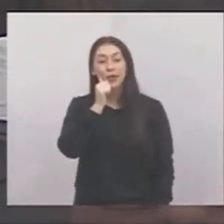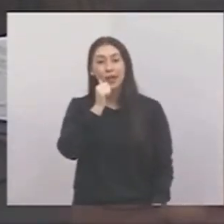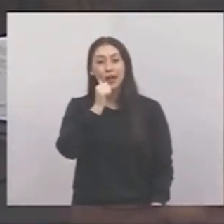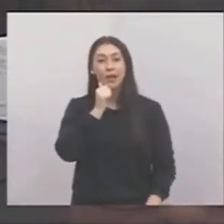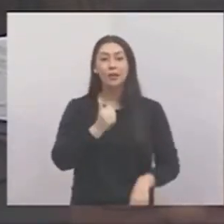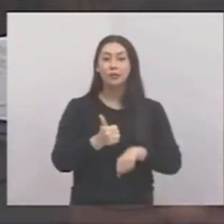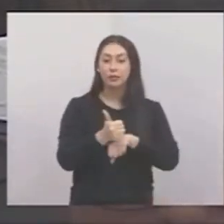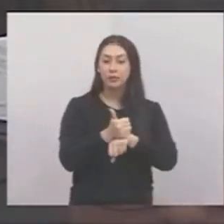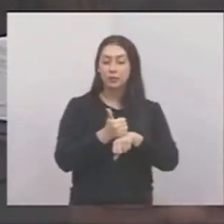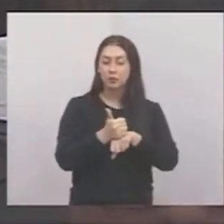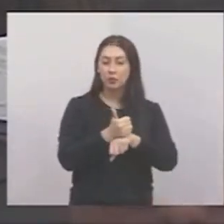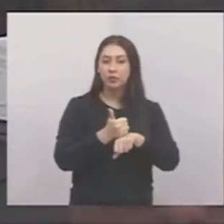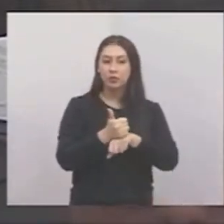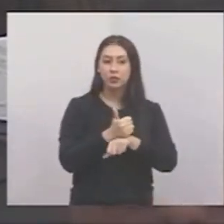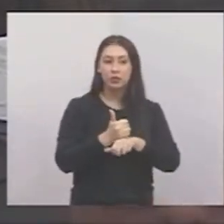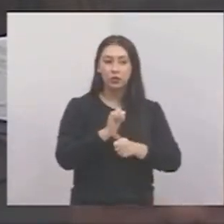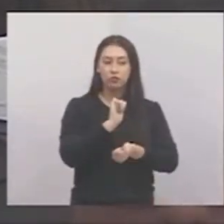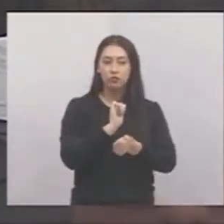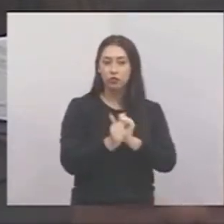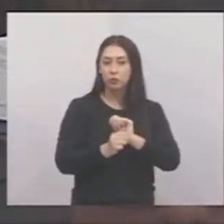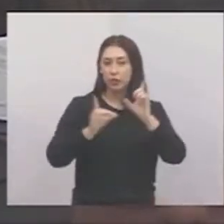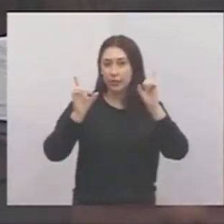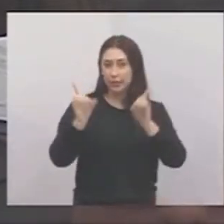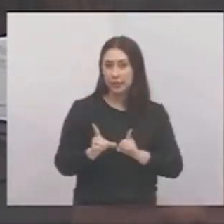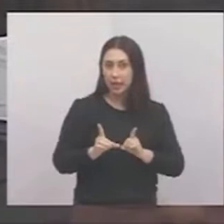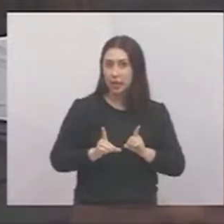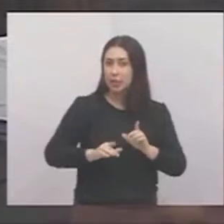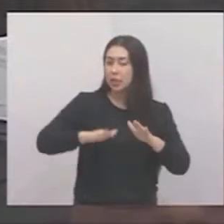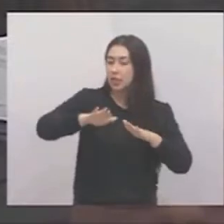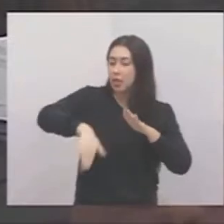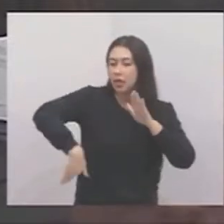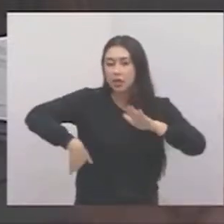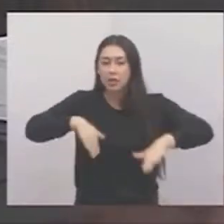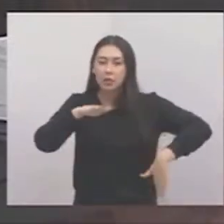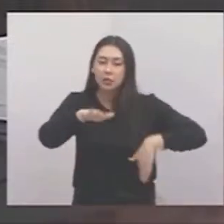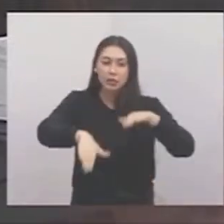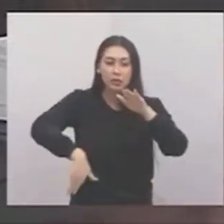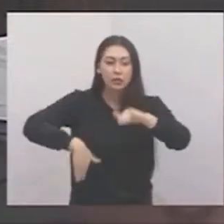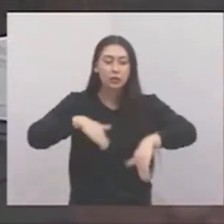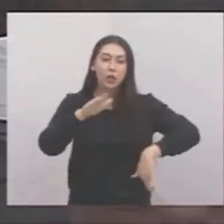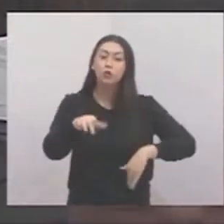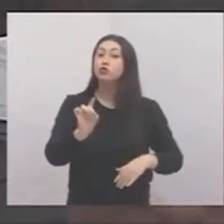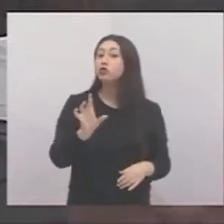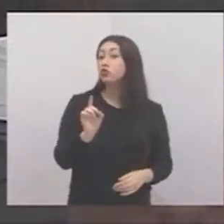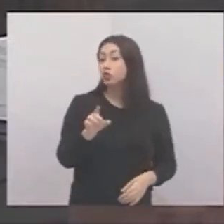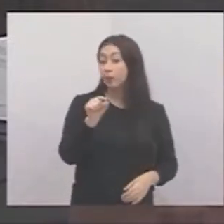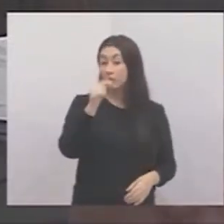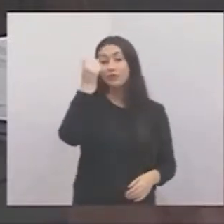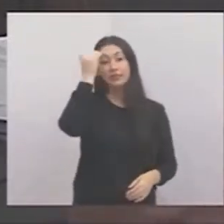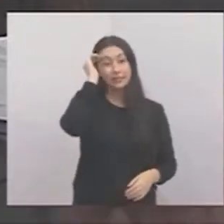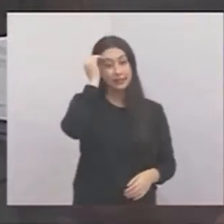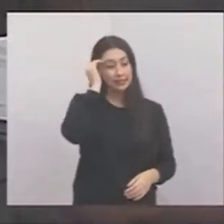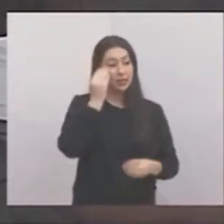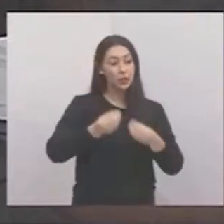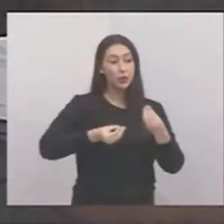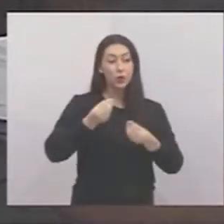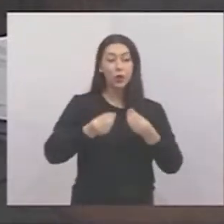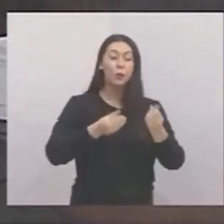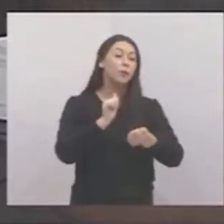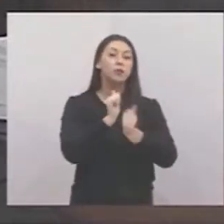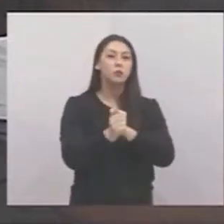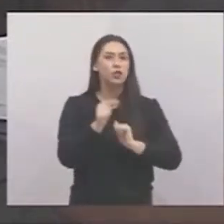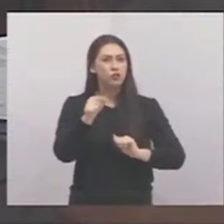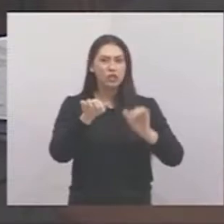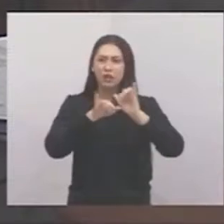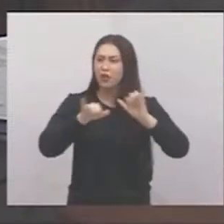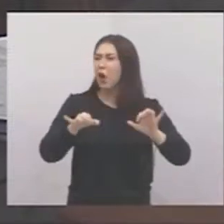paraolímpica, a Miriam, que é de natação. Só para o senhor ter uma ideia, né? Da condição que está o esporte hoje, que o senhor está